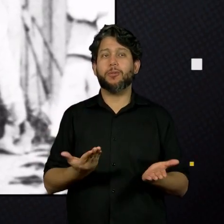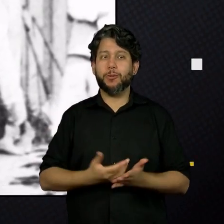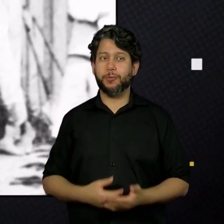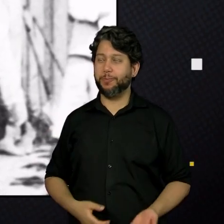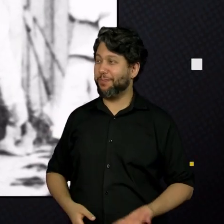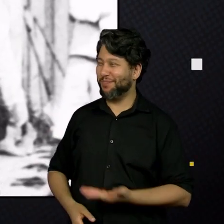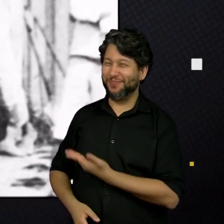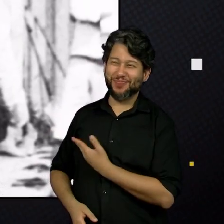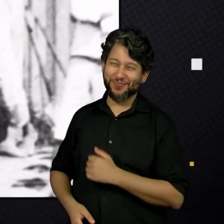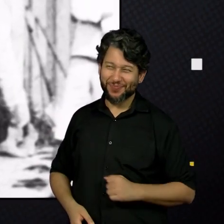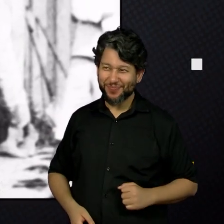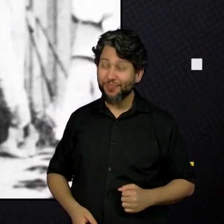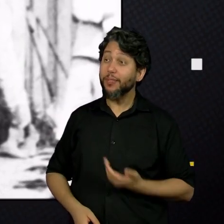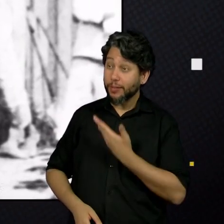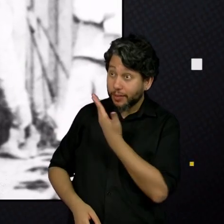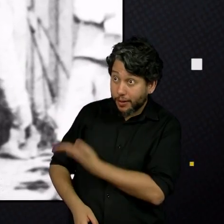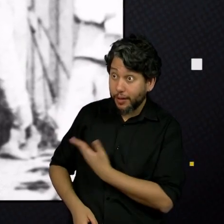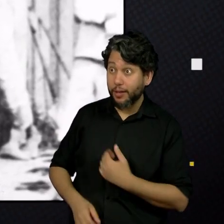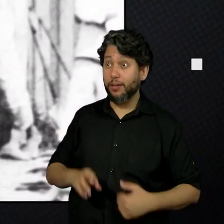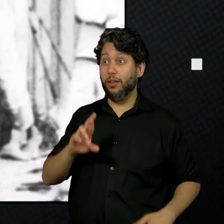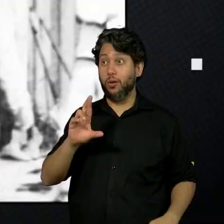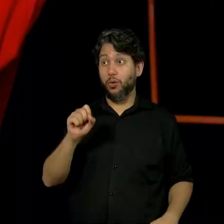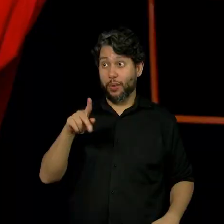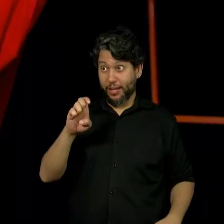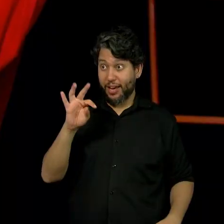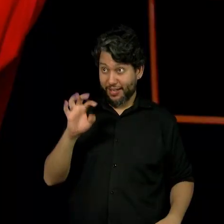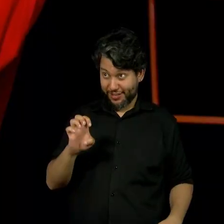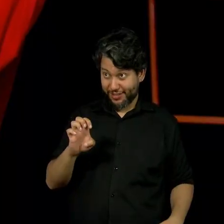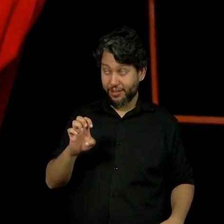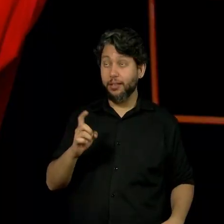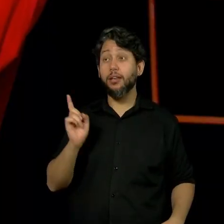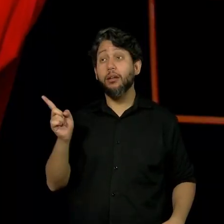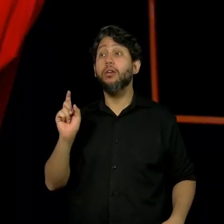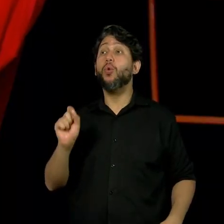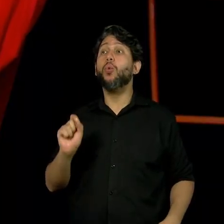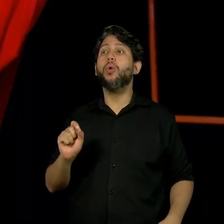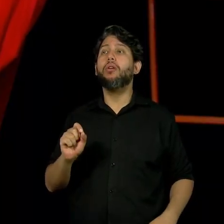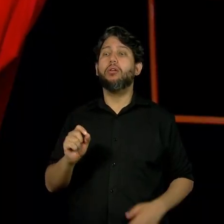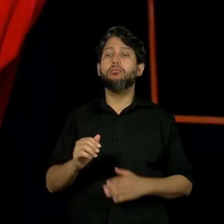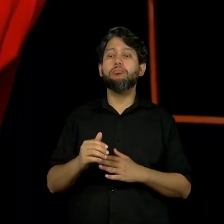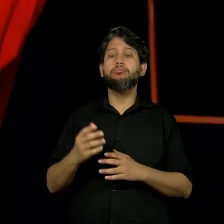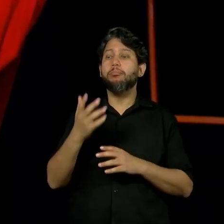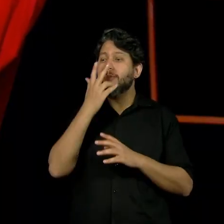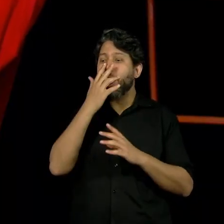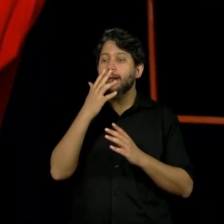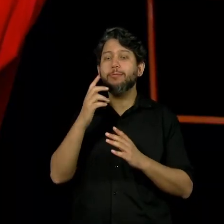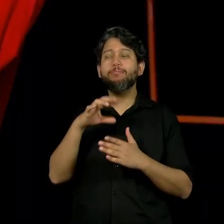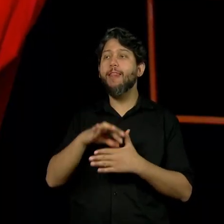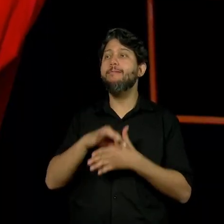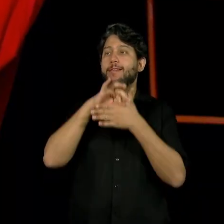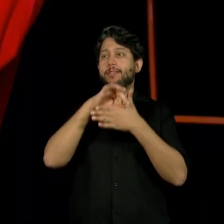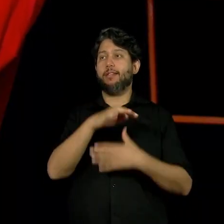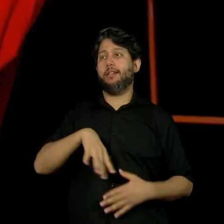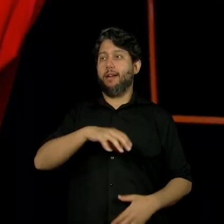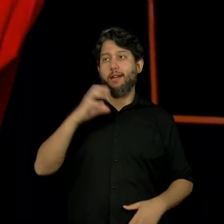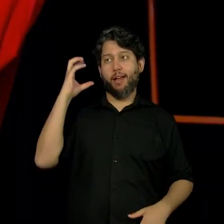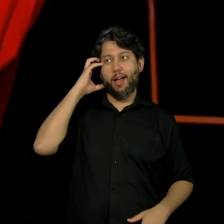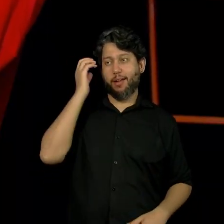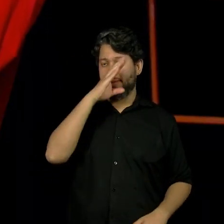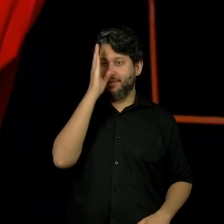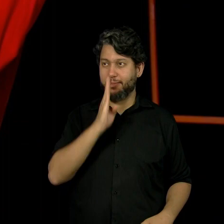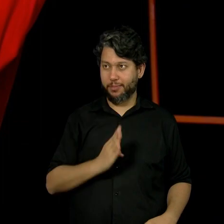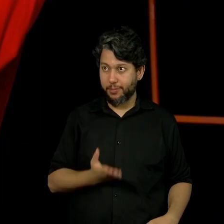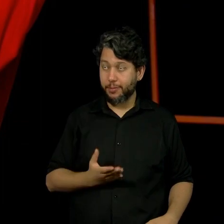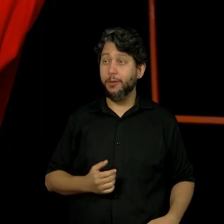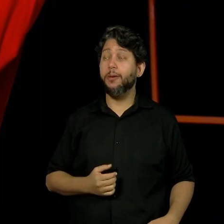Mas o Roquete Pinto, que capitania essa vinda do rádio para o Brasil, na realidade, Antônio de Moura, ele fazia parte